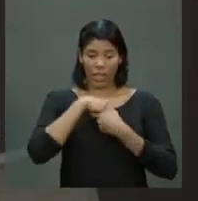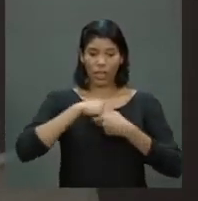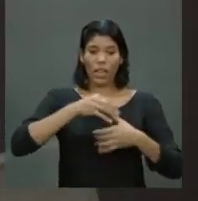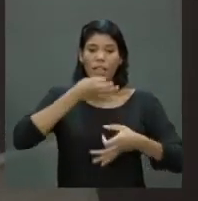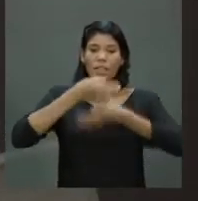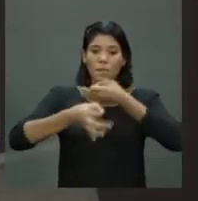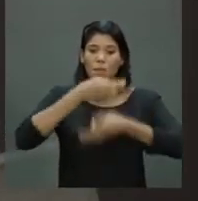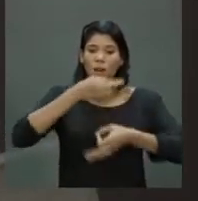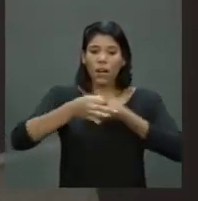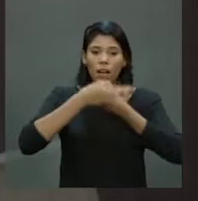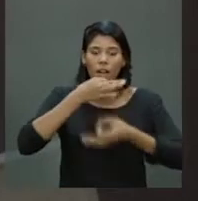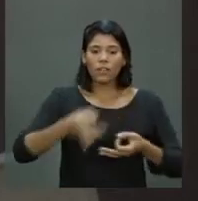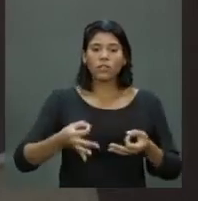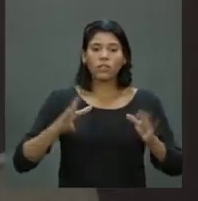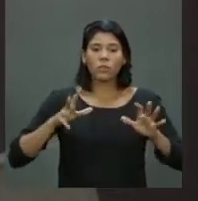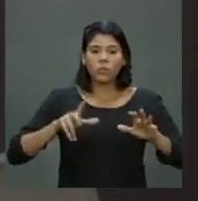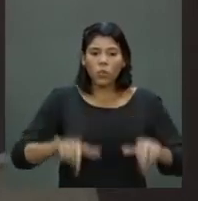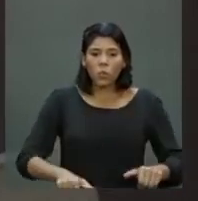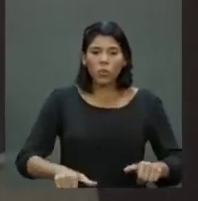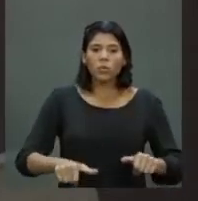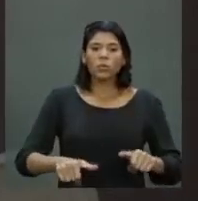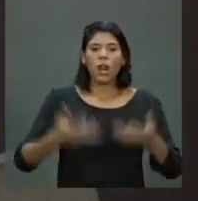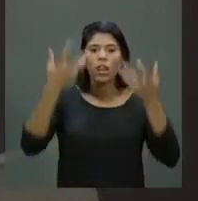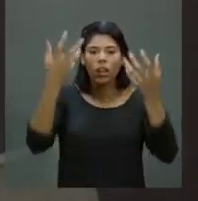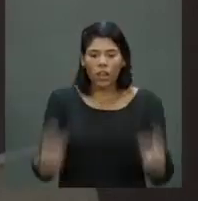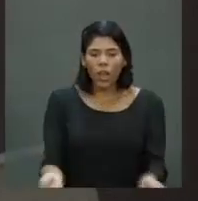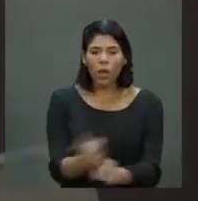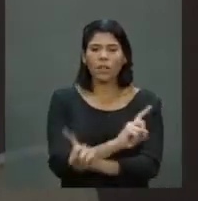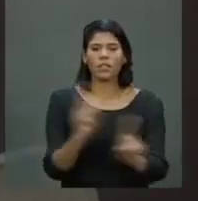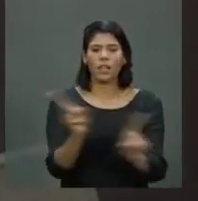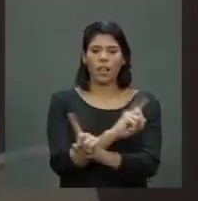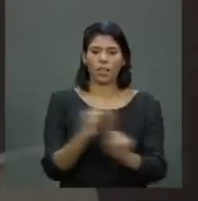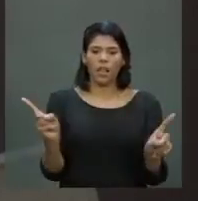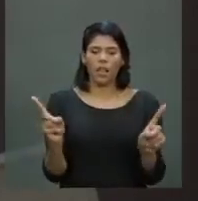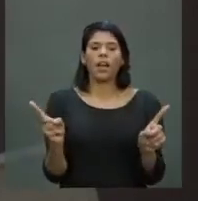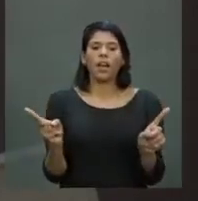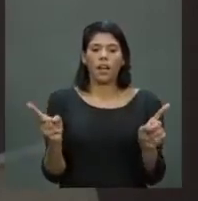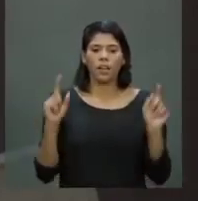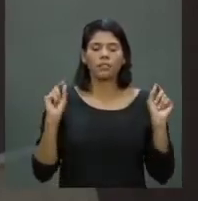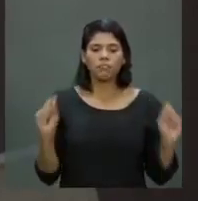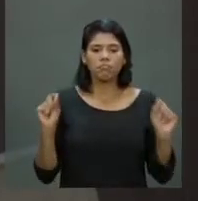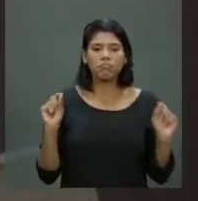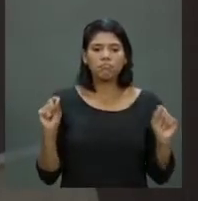democráticos, convicções democráticas, para não aceitarmos o recrudescimento